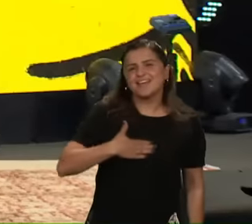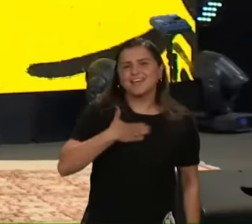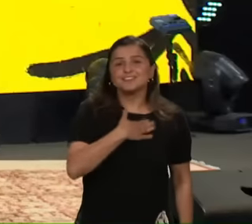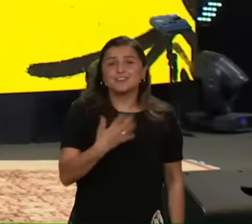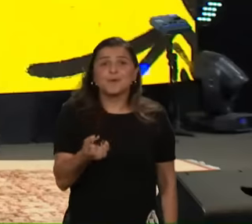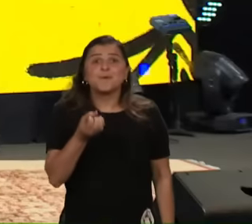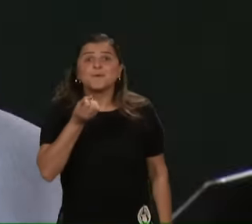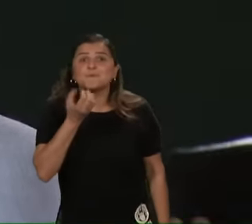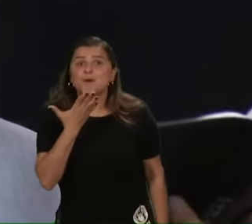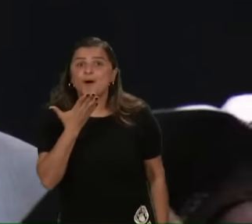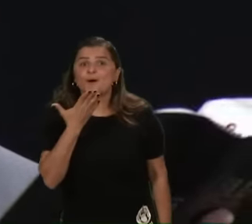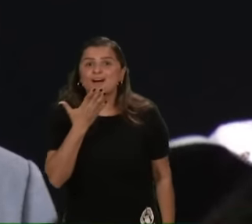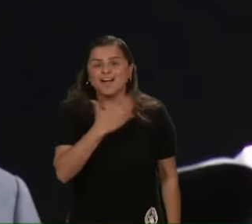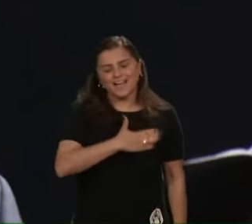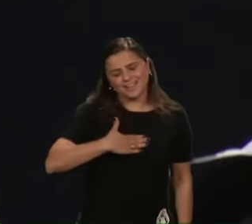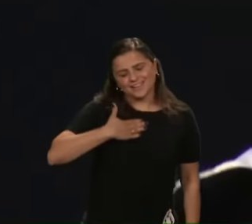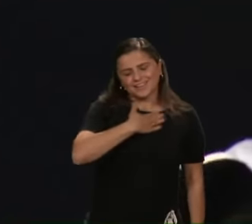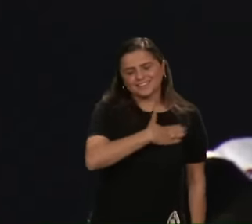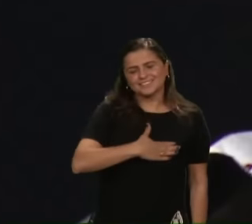boa e que mais?